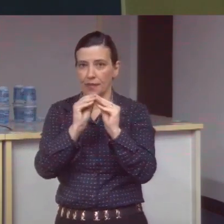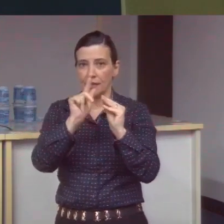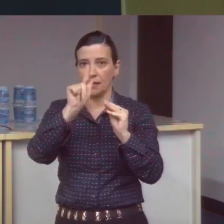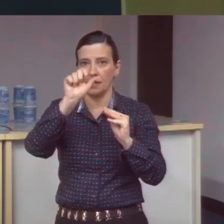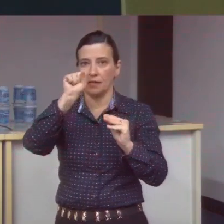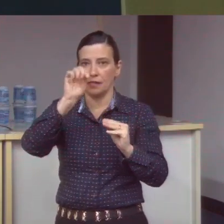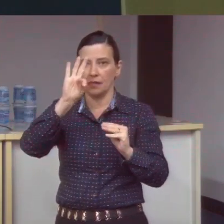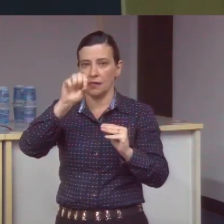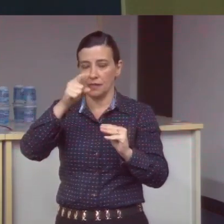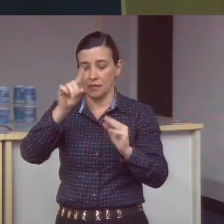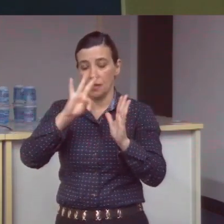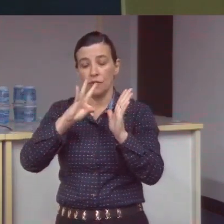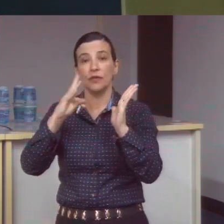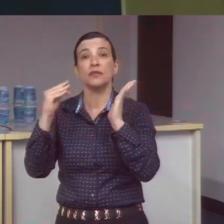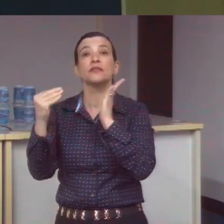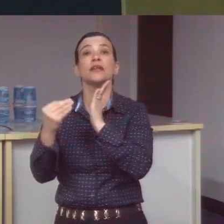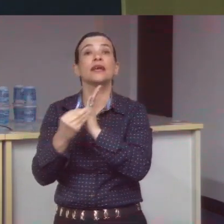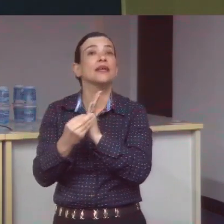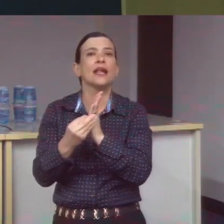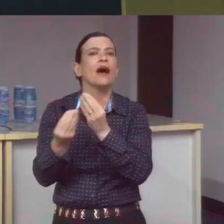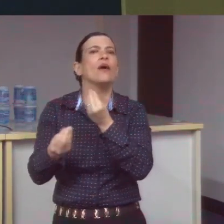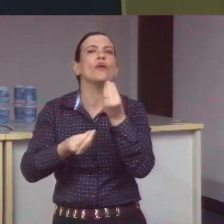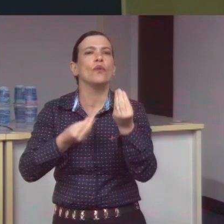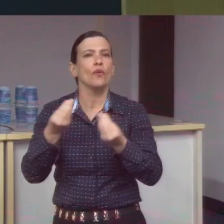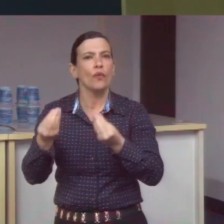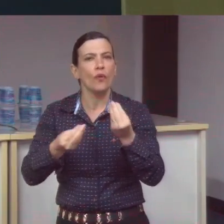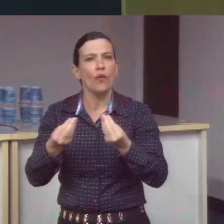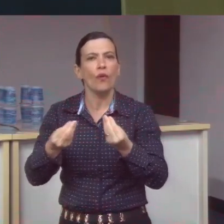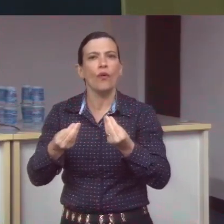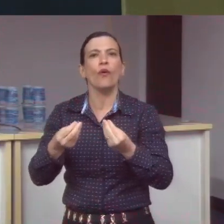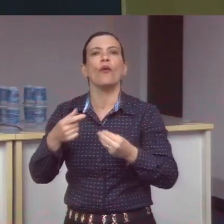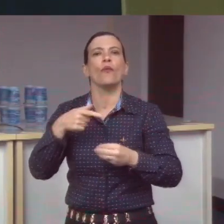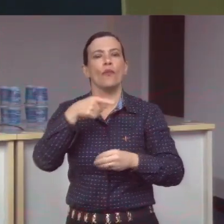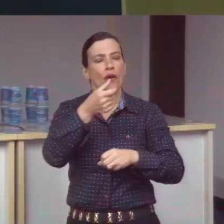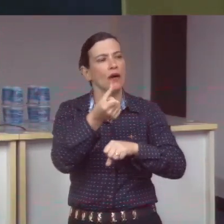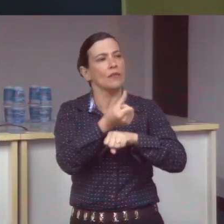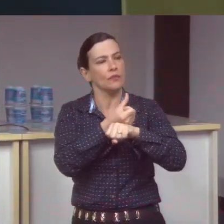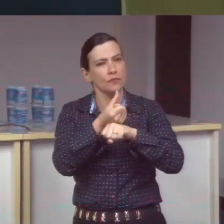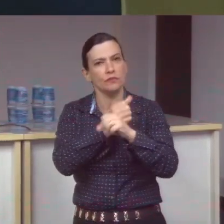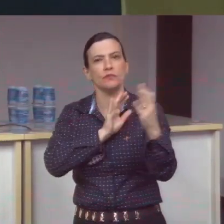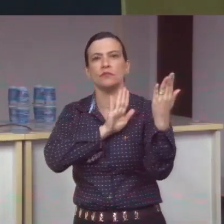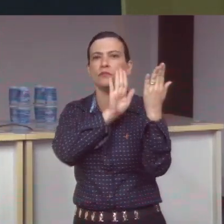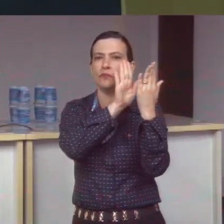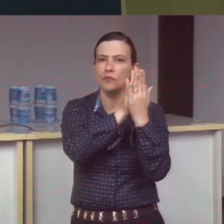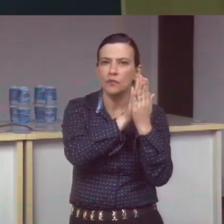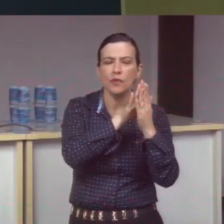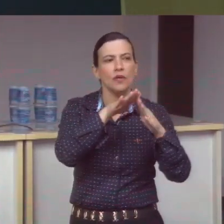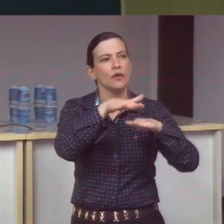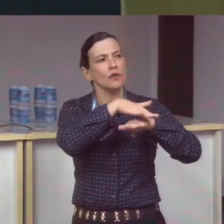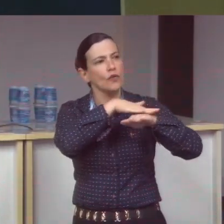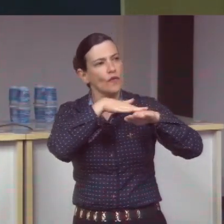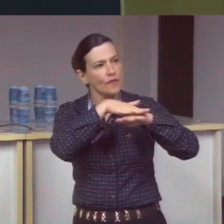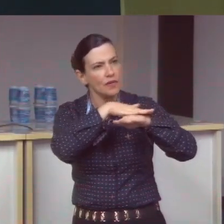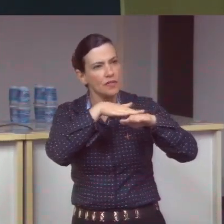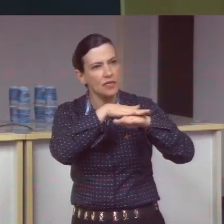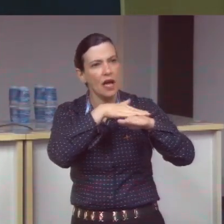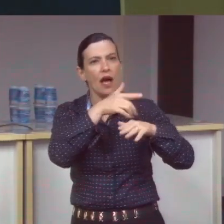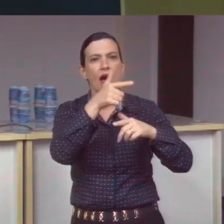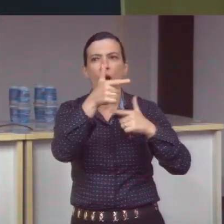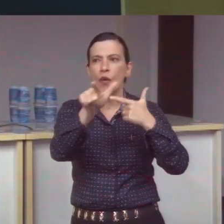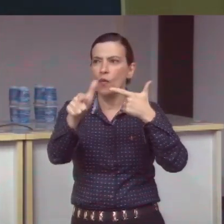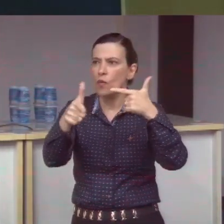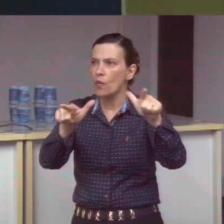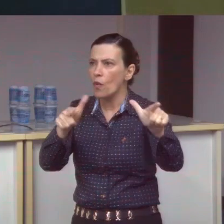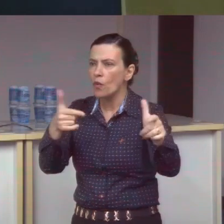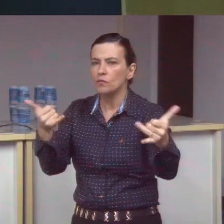só acontece se eu conversar com este profissional, se eu estiver atenta ao que o outro, que sabe coisas que eu